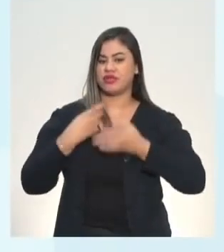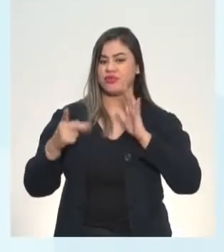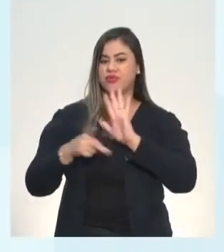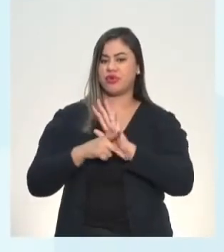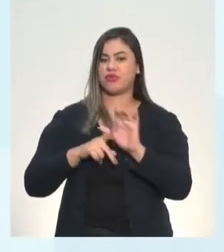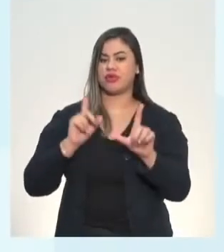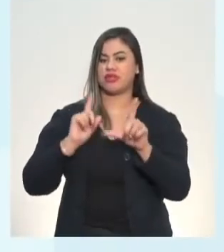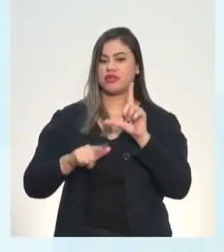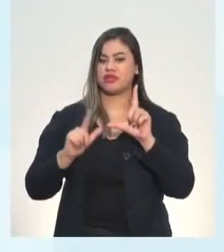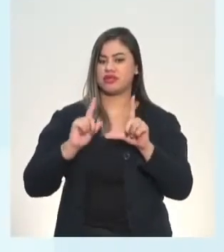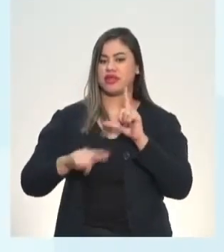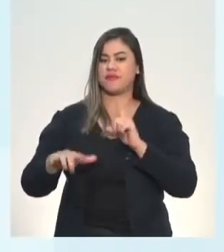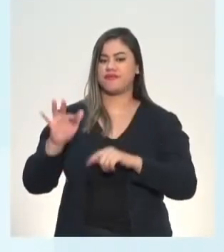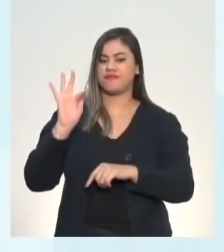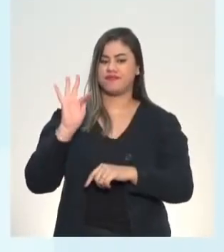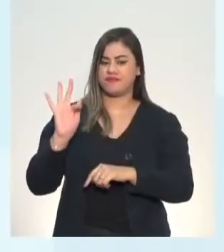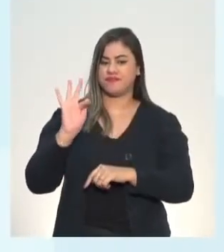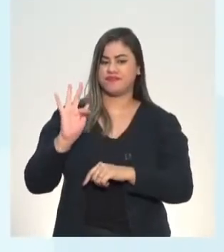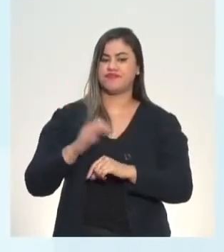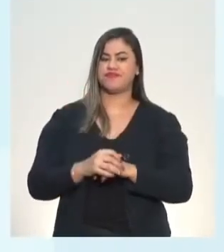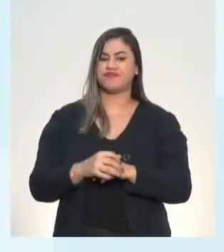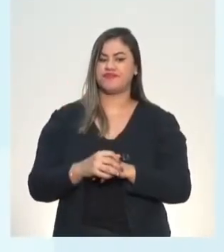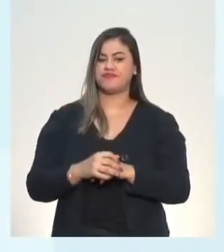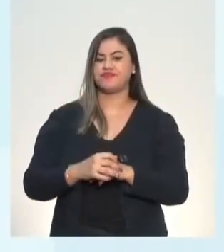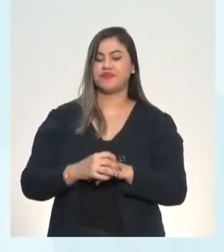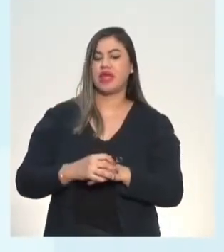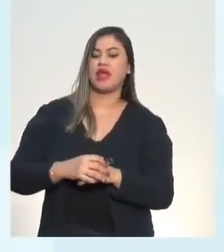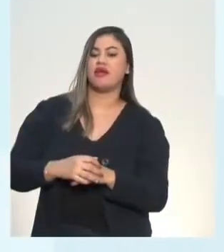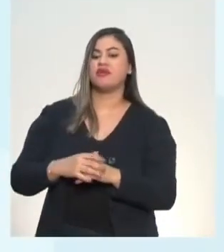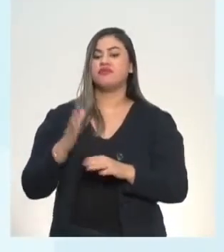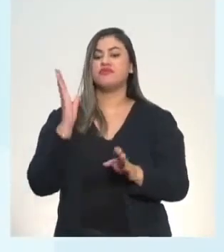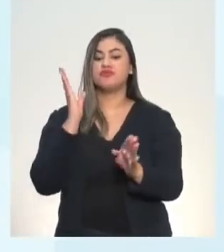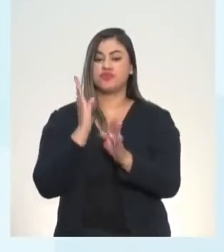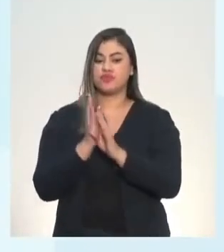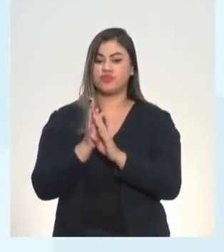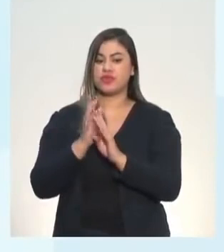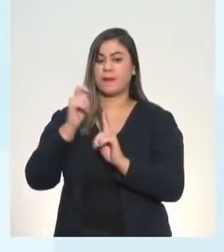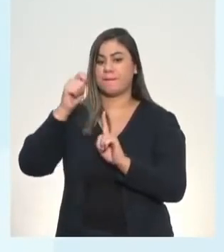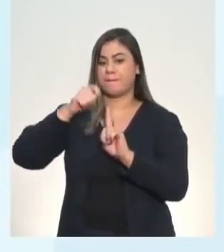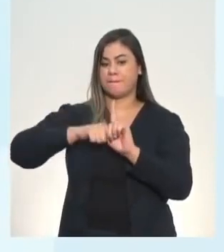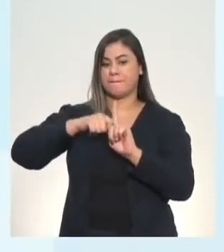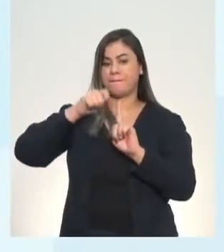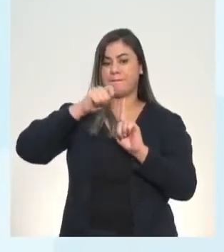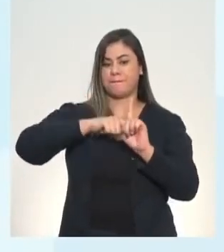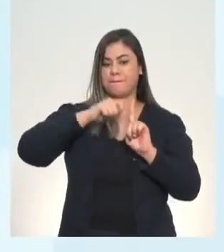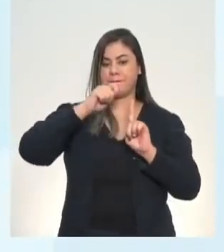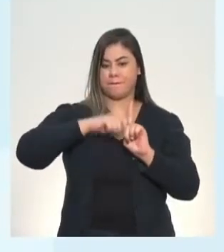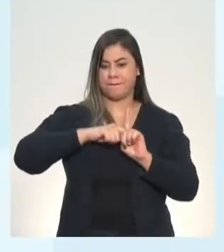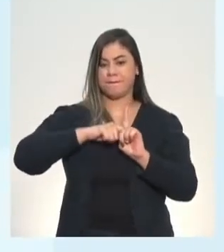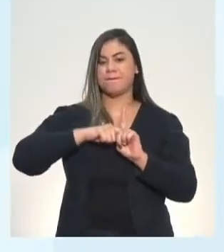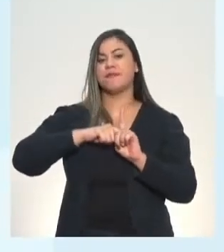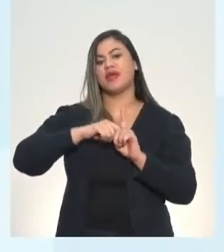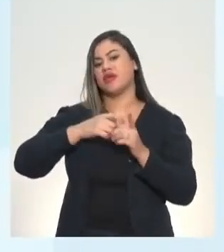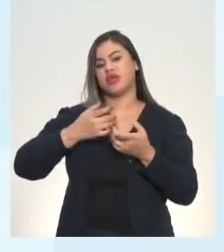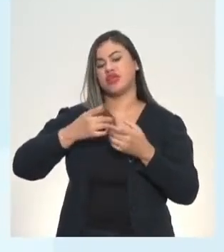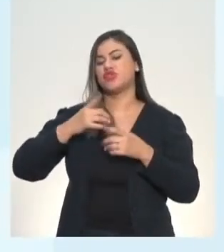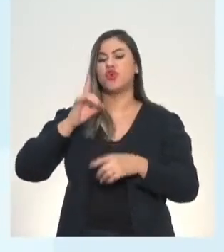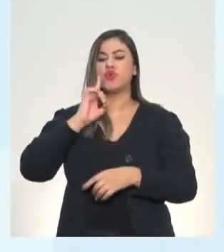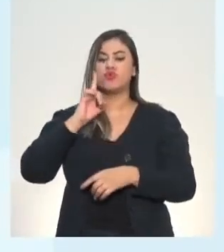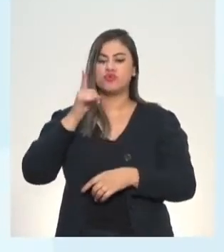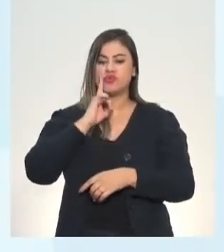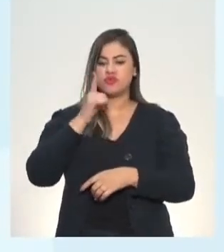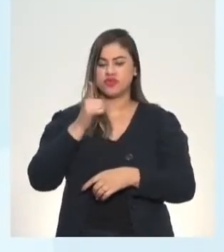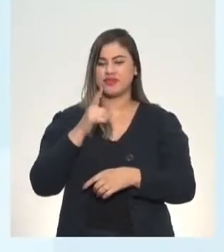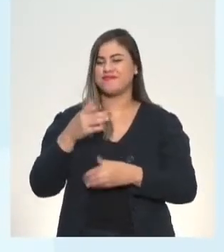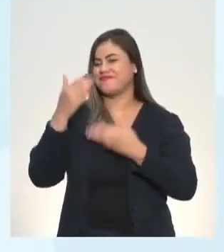letra F, né? É só você achar ali as datas. Você pode colocar só as datas, 1927 e December 24. Thank